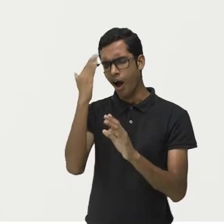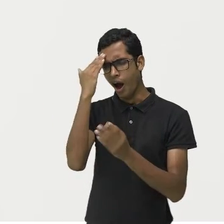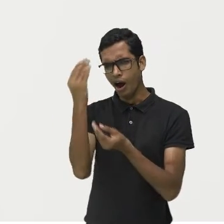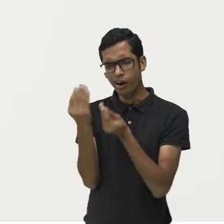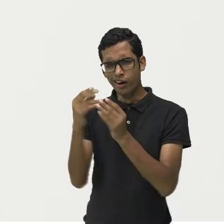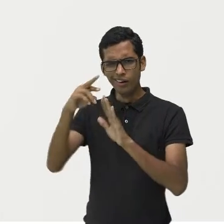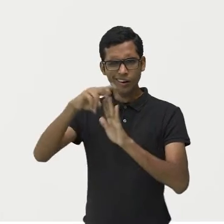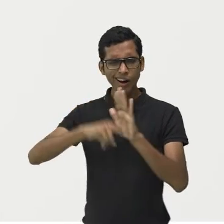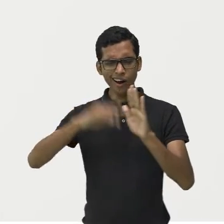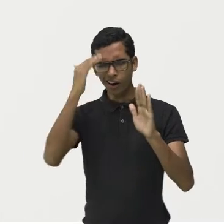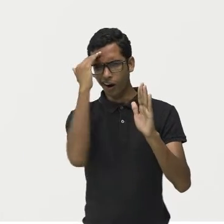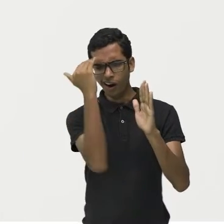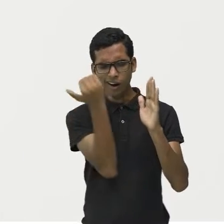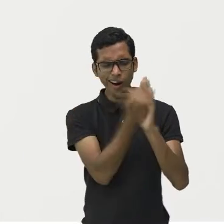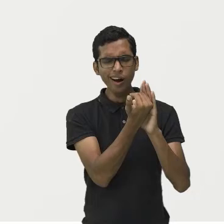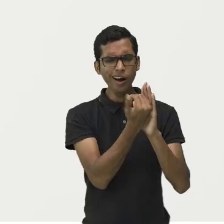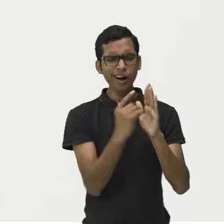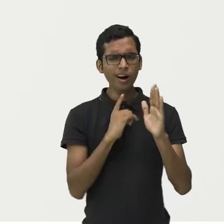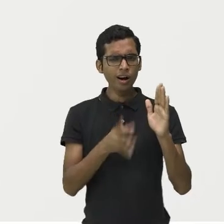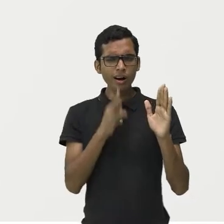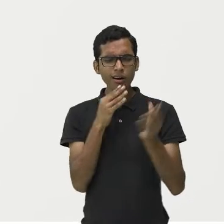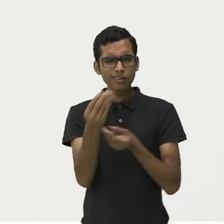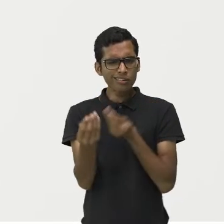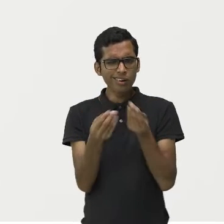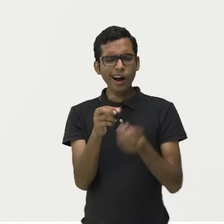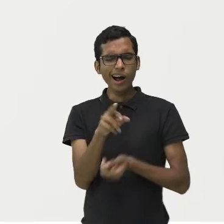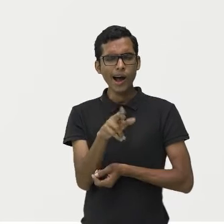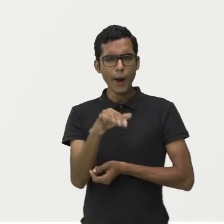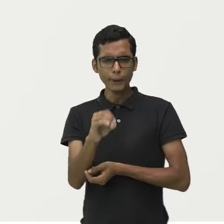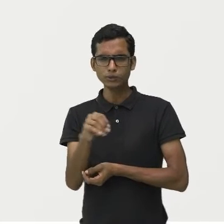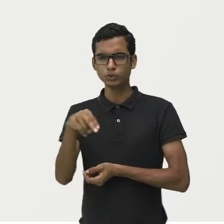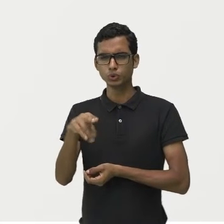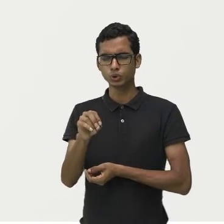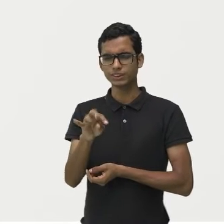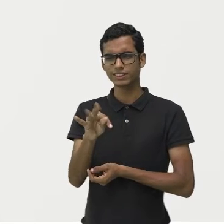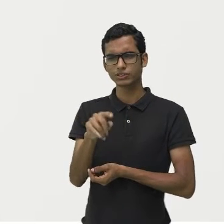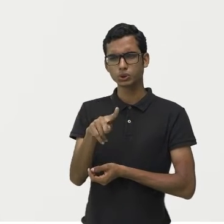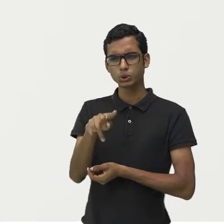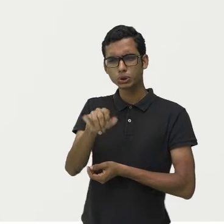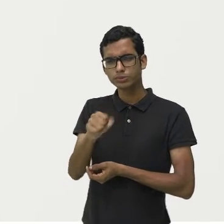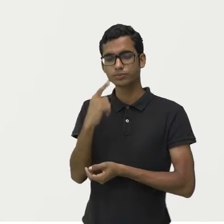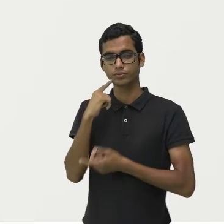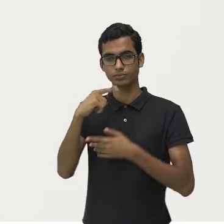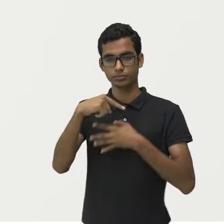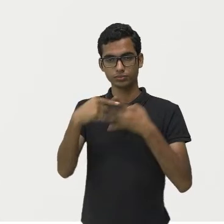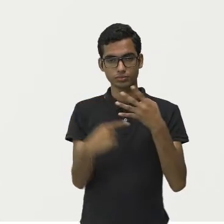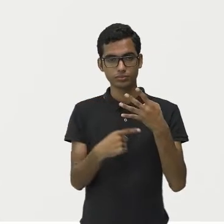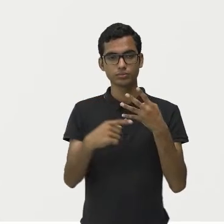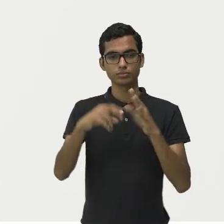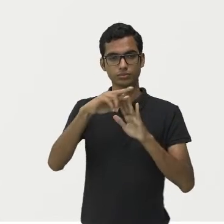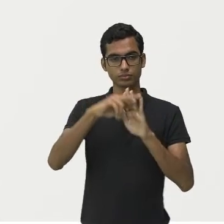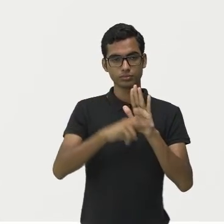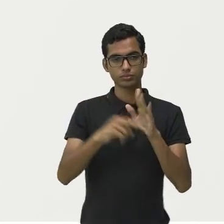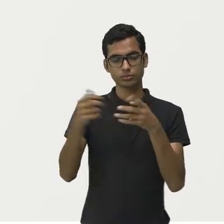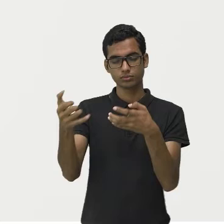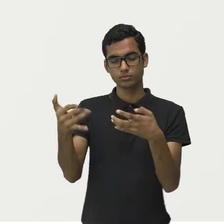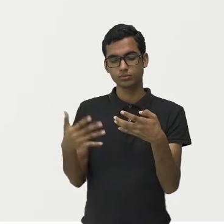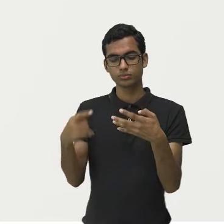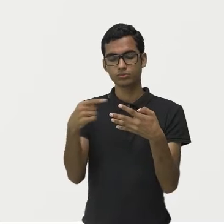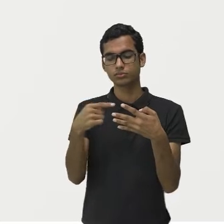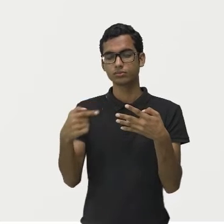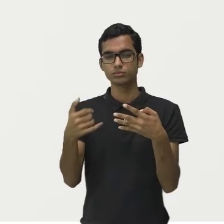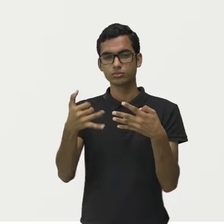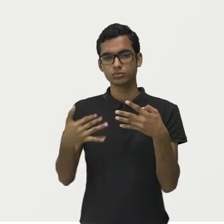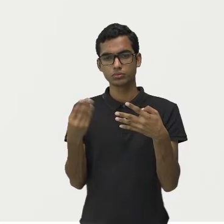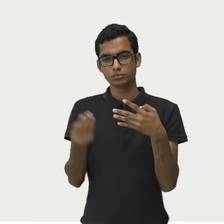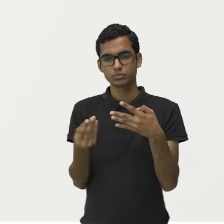algumas regras que são conhecidas como raios notáveis. São 4 regras que me dizem como